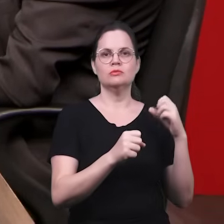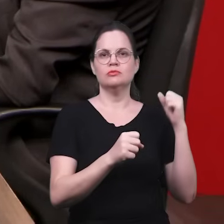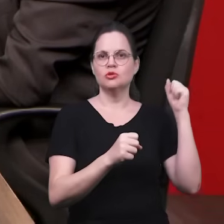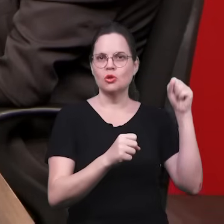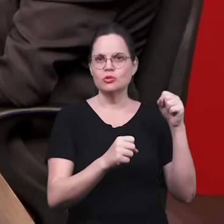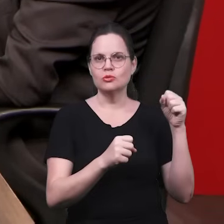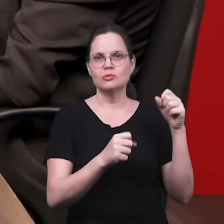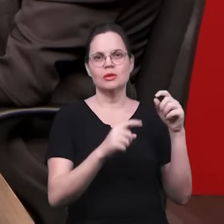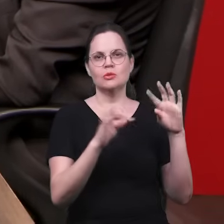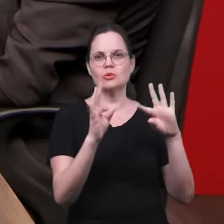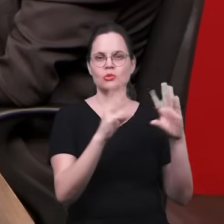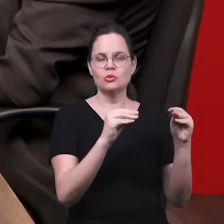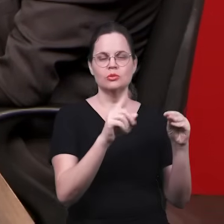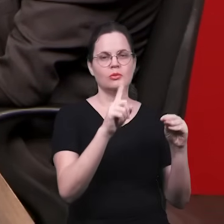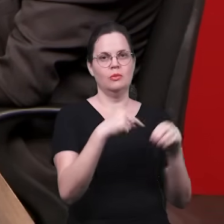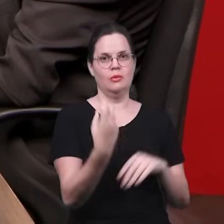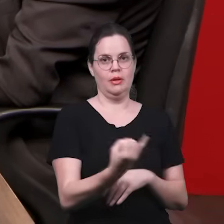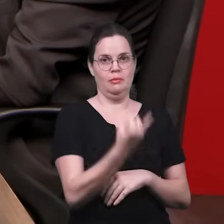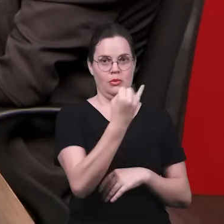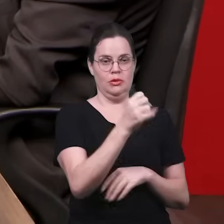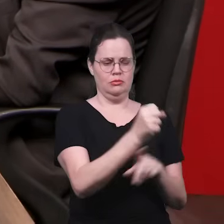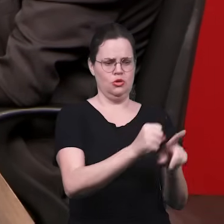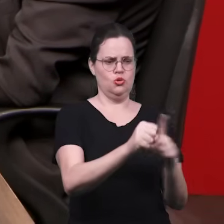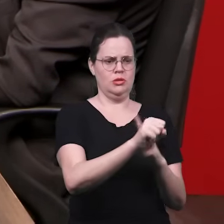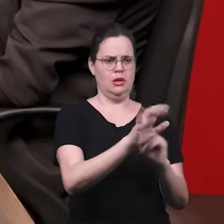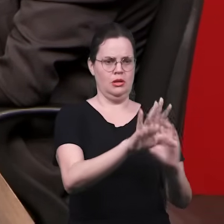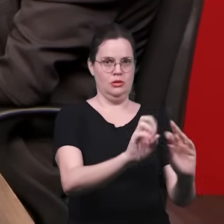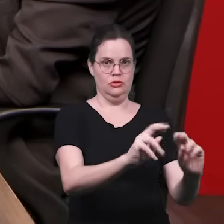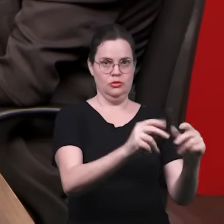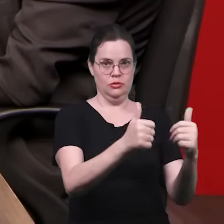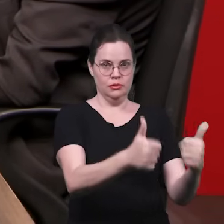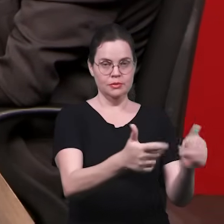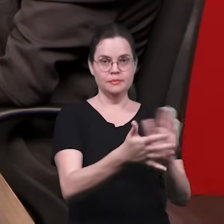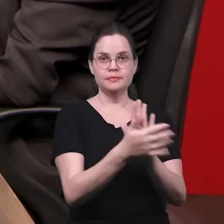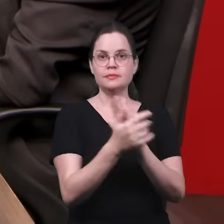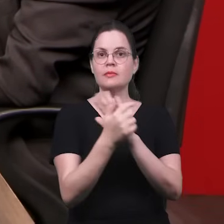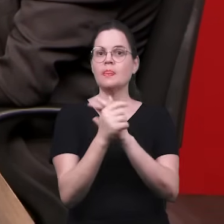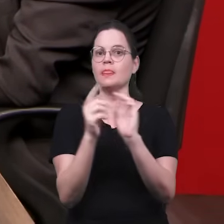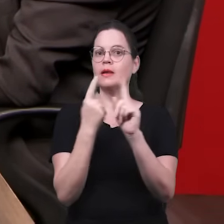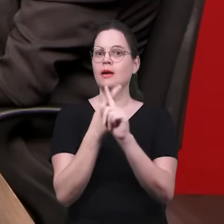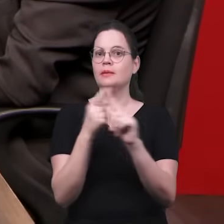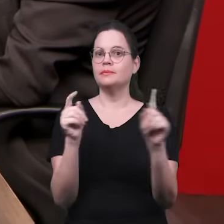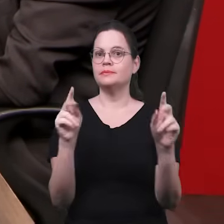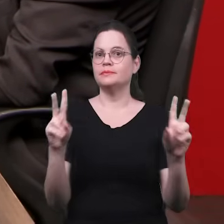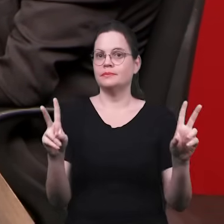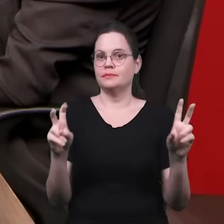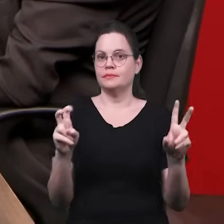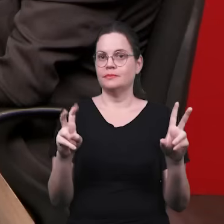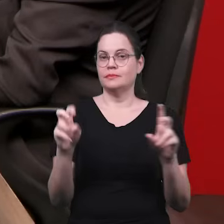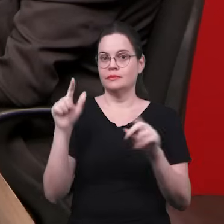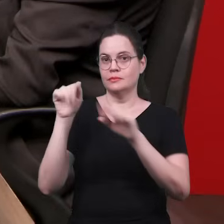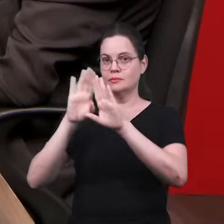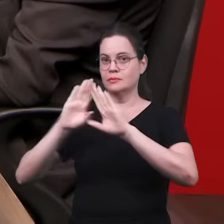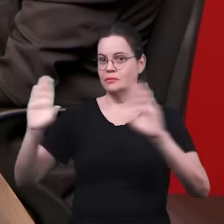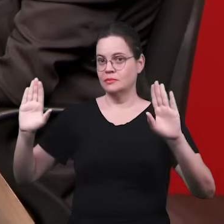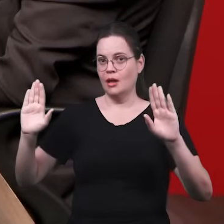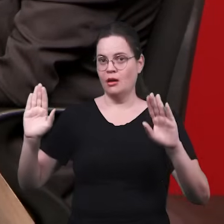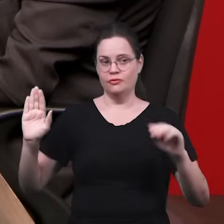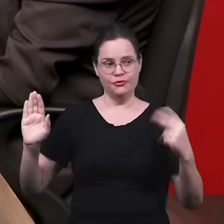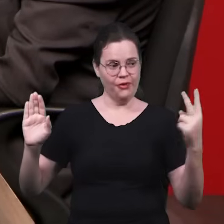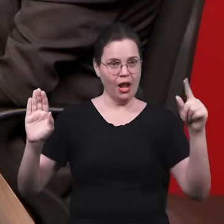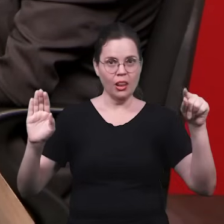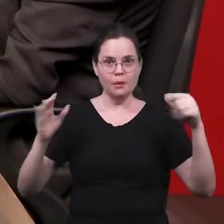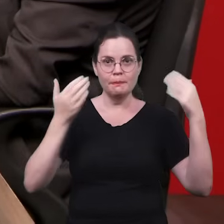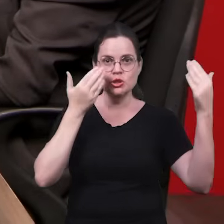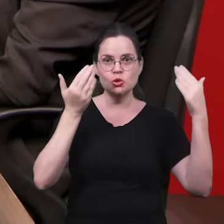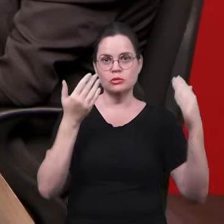mas para a sociedade. Agora, para o reino de Deus, para a vida eterna, isso não tem valor algum.